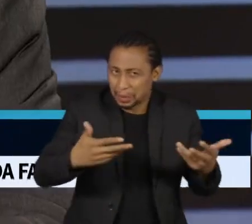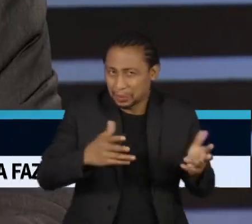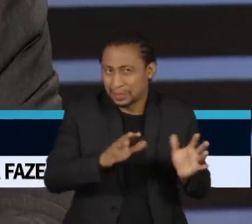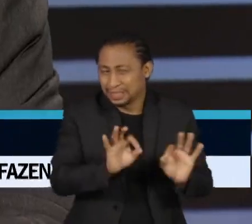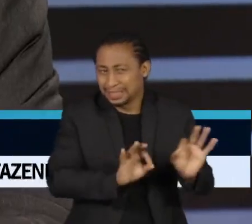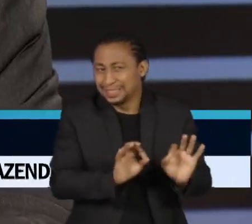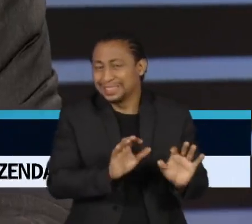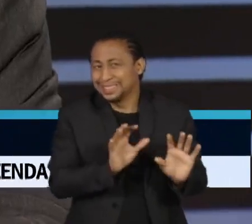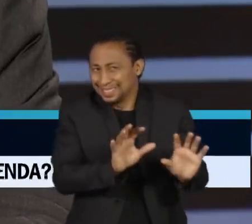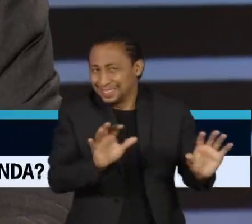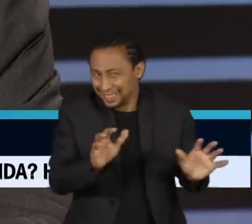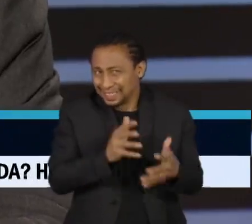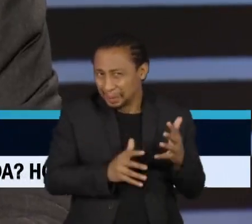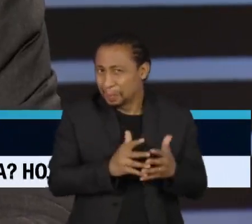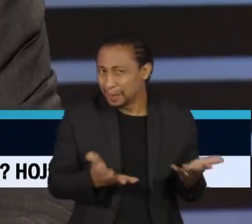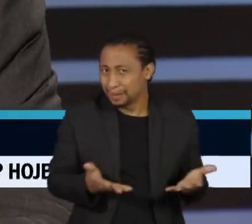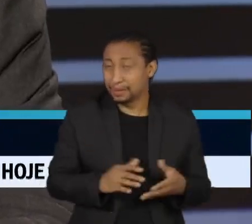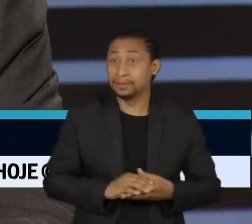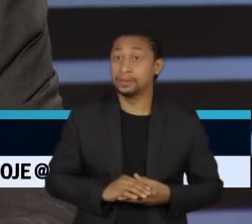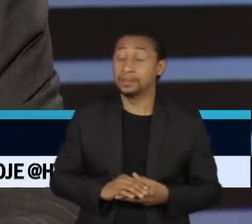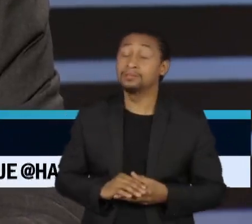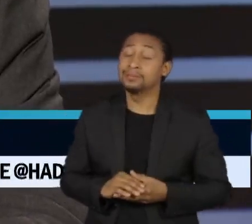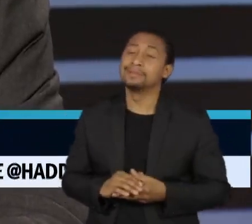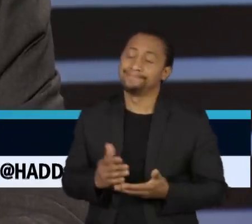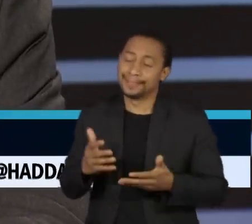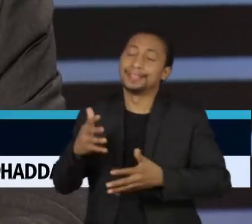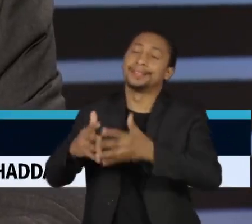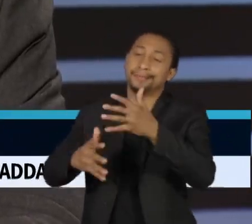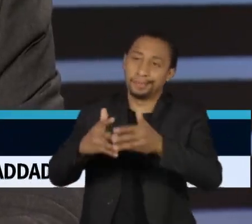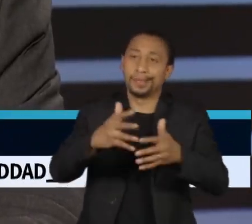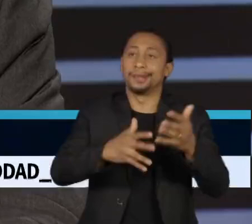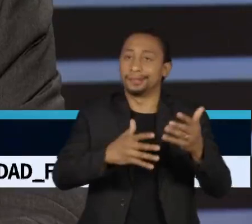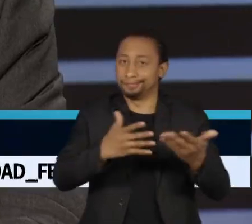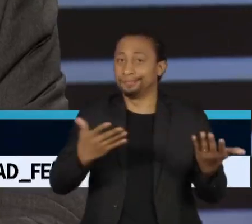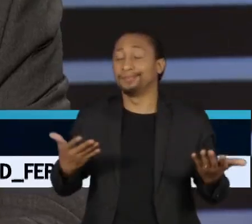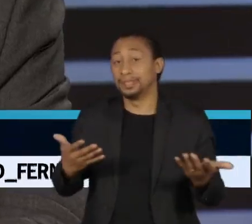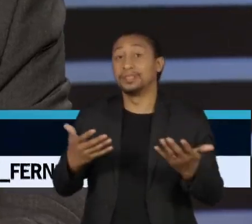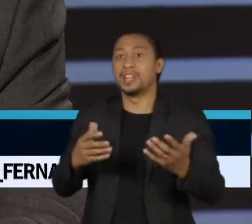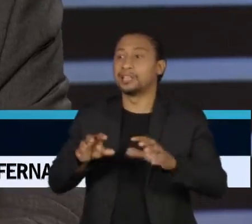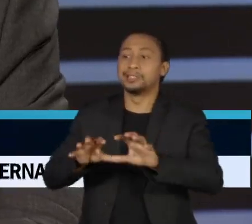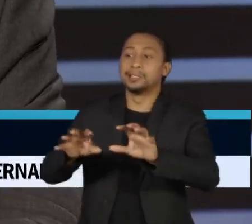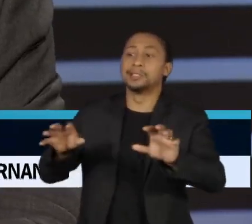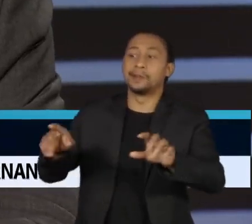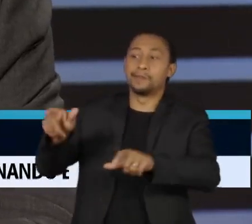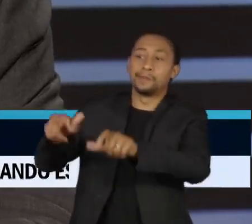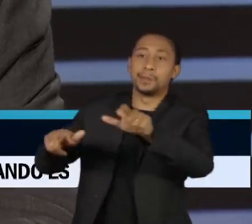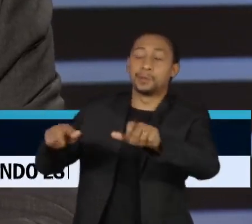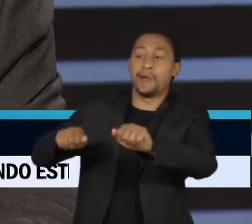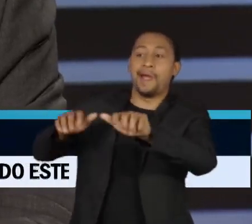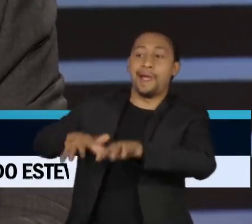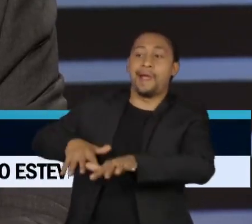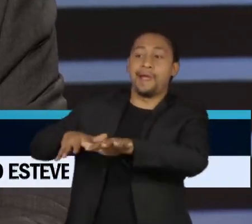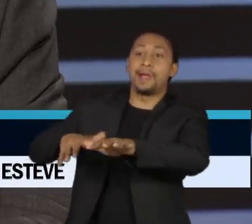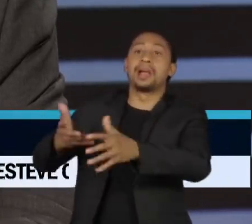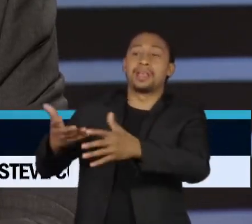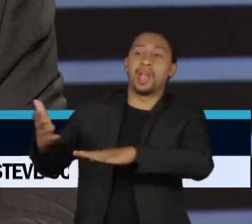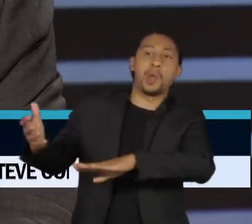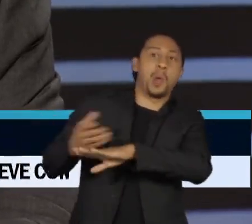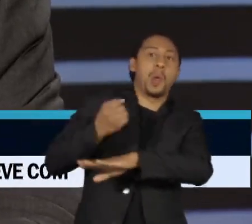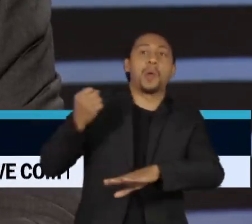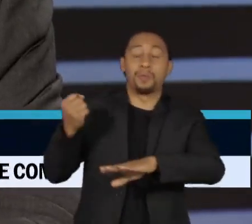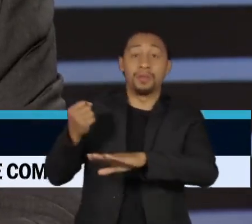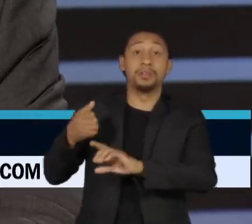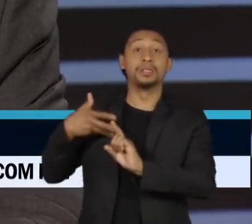tumultua a transição, você passa um recado para essas pessoas radicalizadas que querem o golpe militar, que você está com elas, você faz